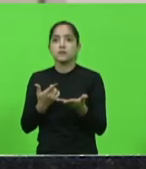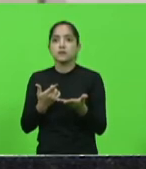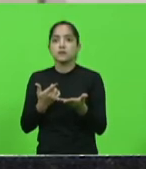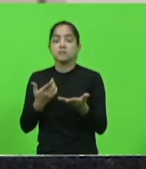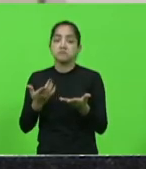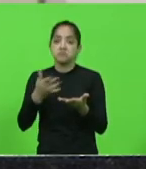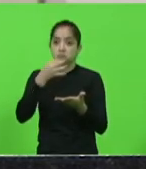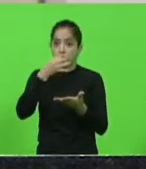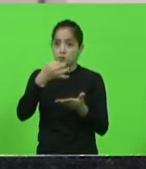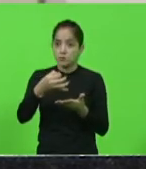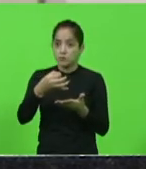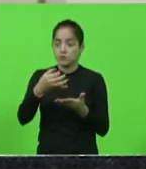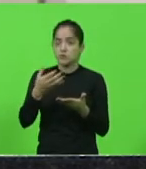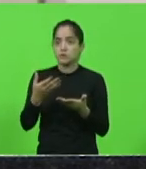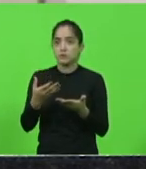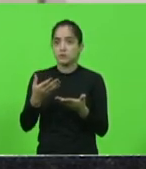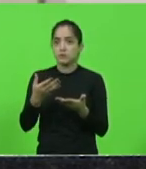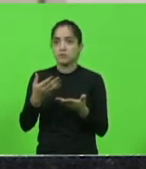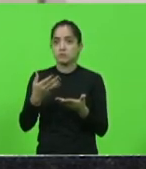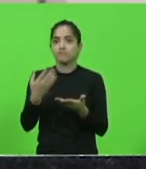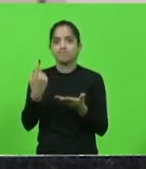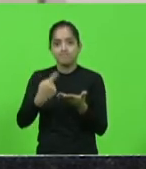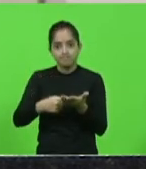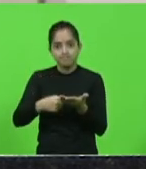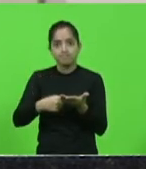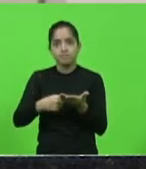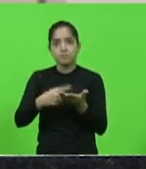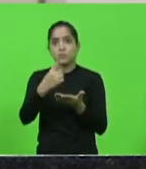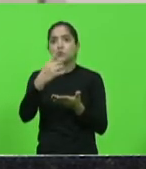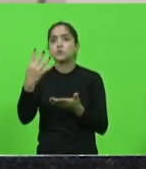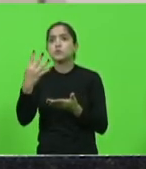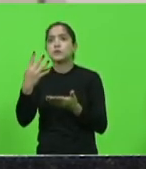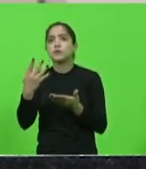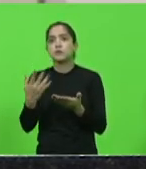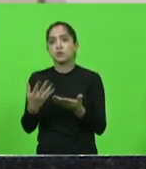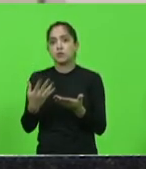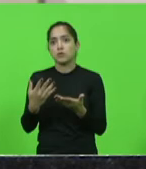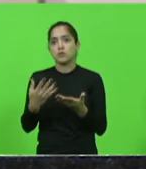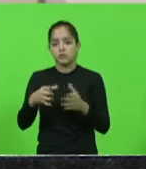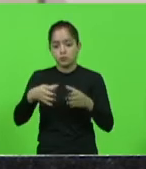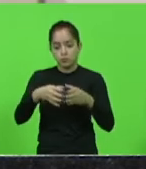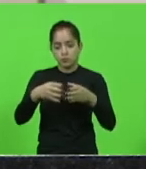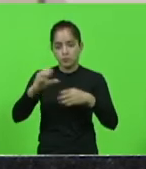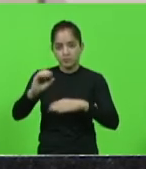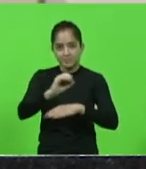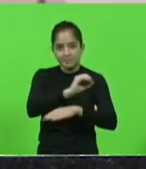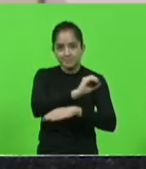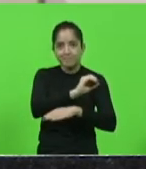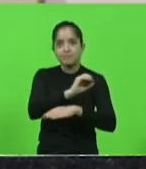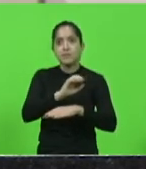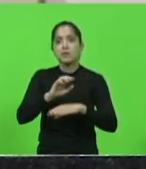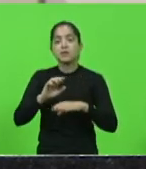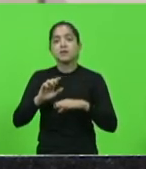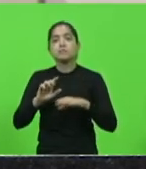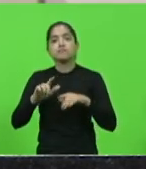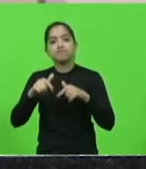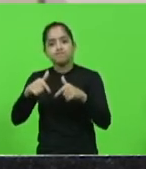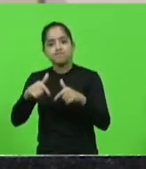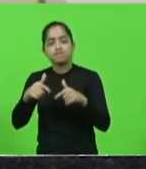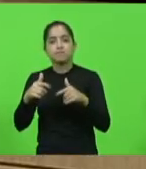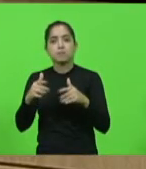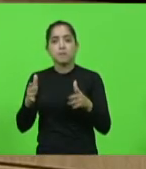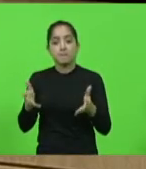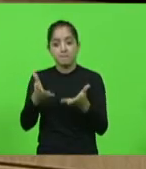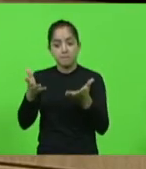sugiro que a gente, Marlene, nós, os 14 deputados da bancada do Oeste, a gente levante esse assunto para